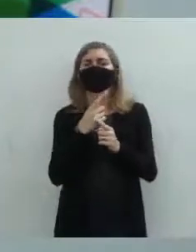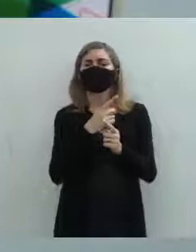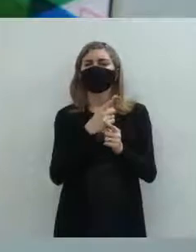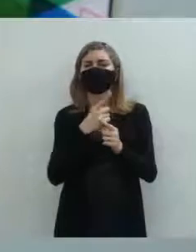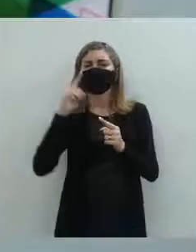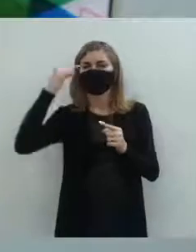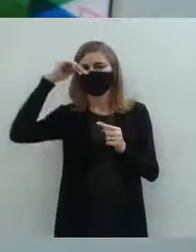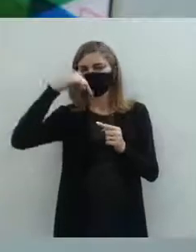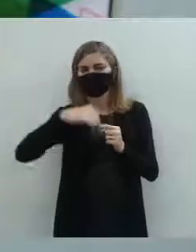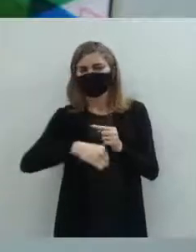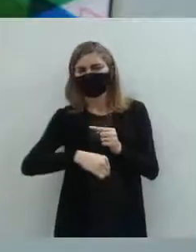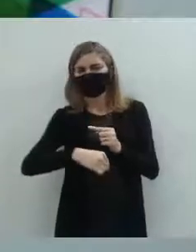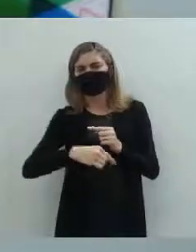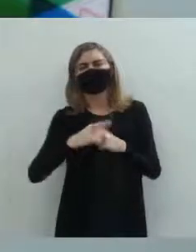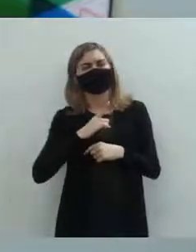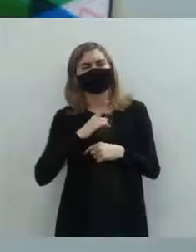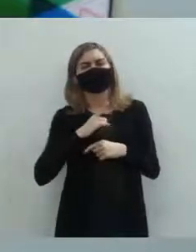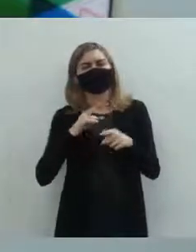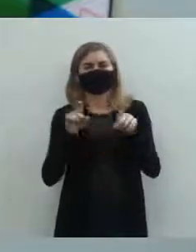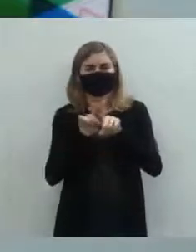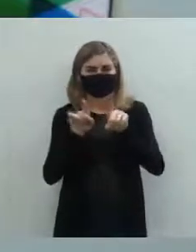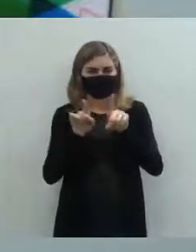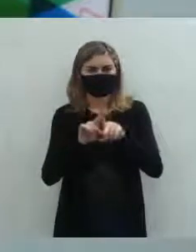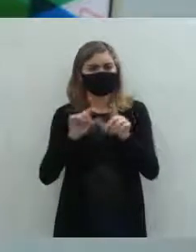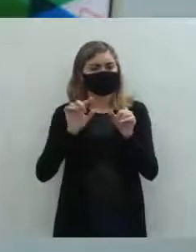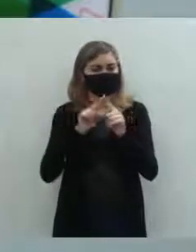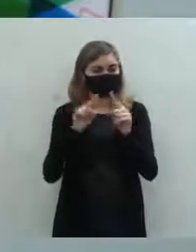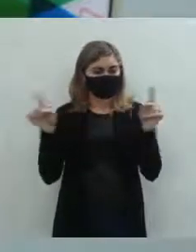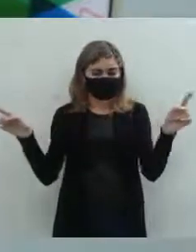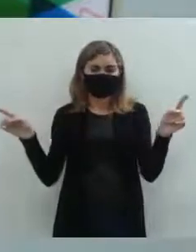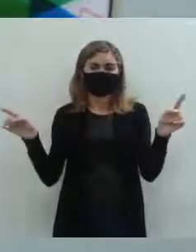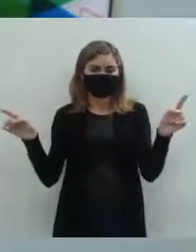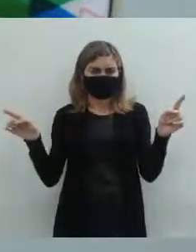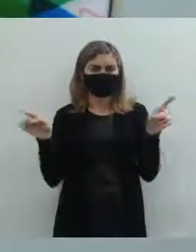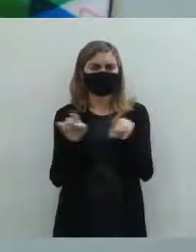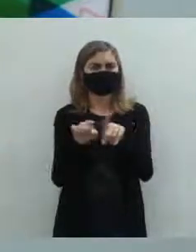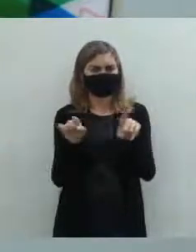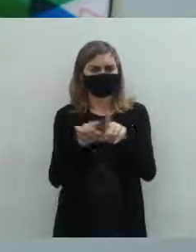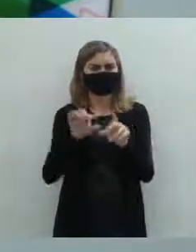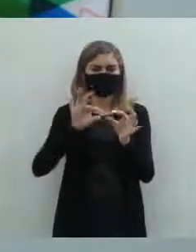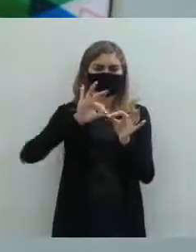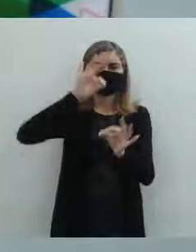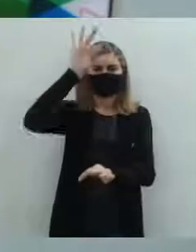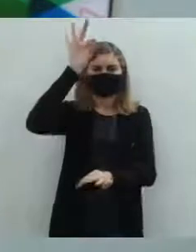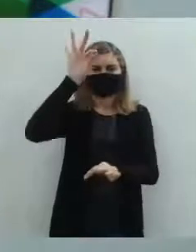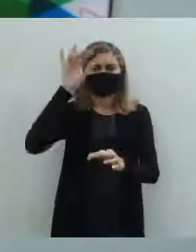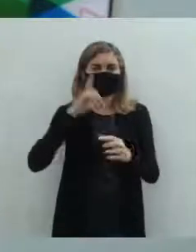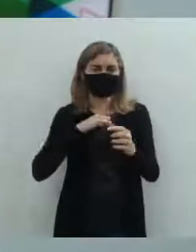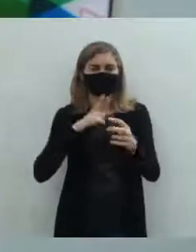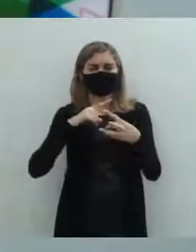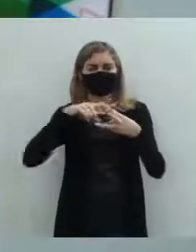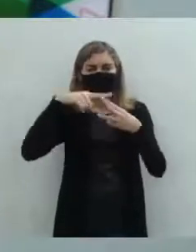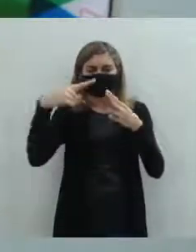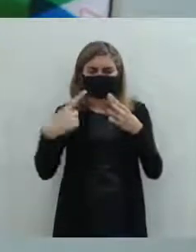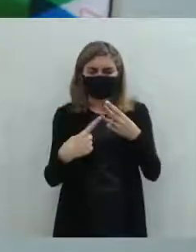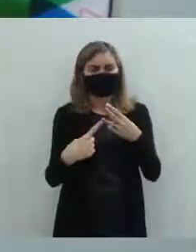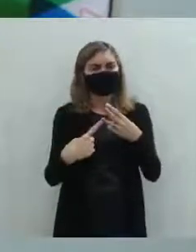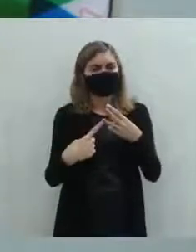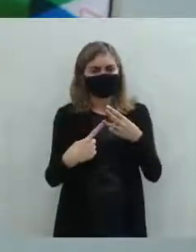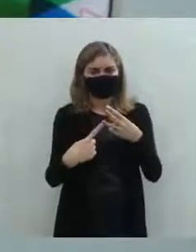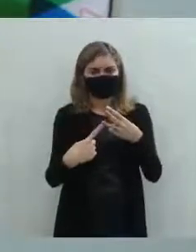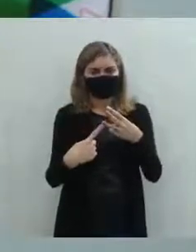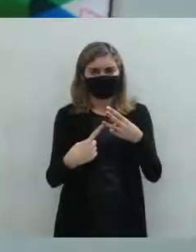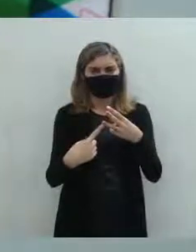seja a profundidade. E temos também a largura, né, ou também considerada a altura. Então, a gente tem essas 3 dimensões